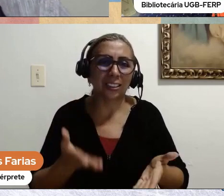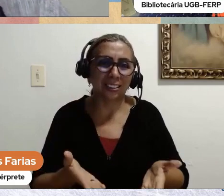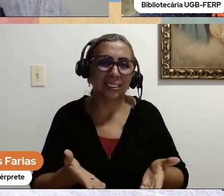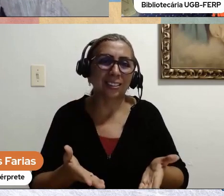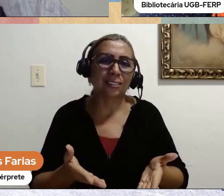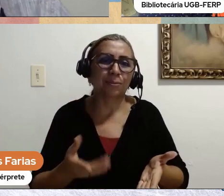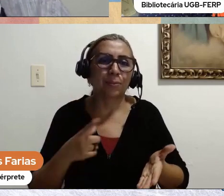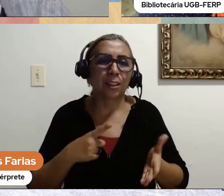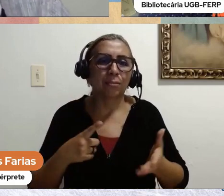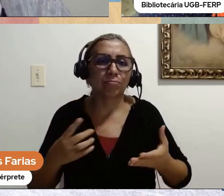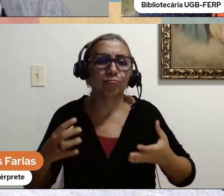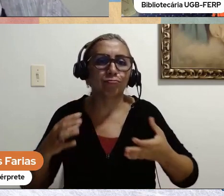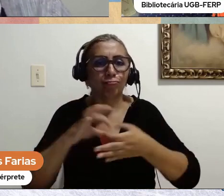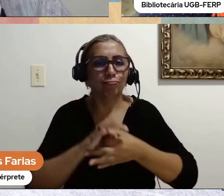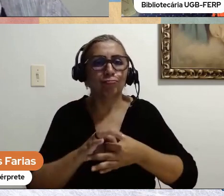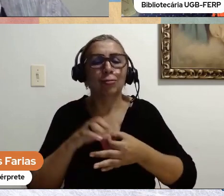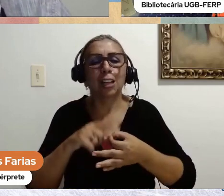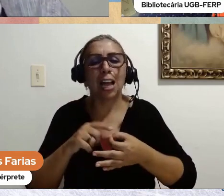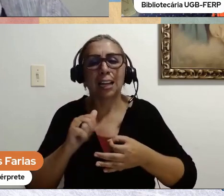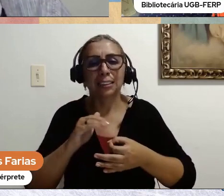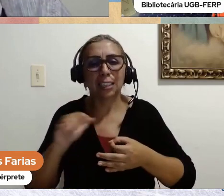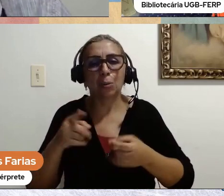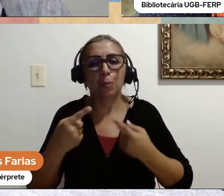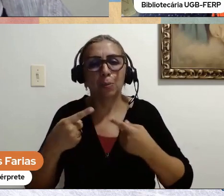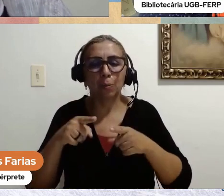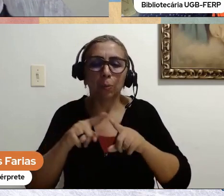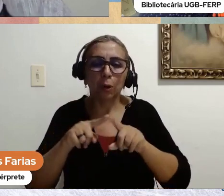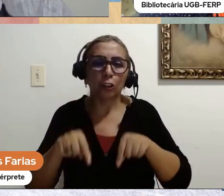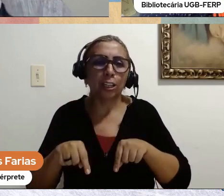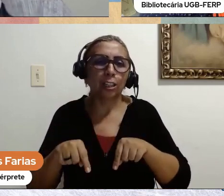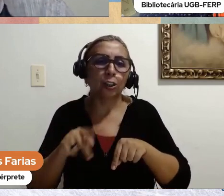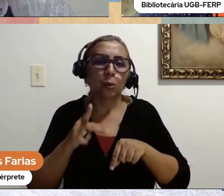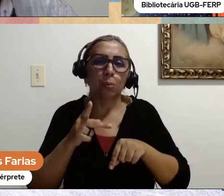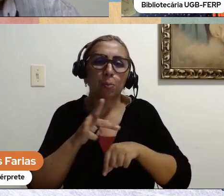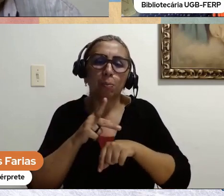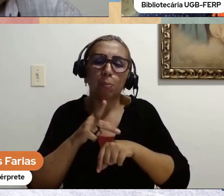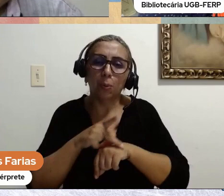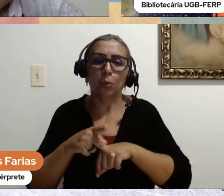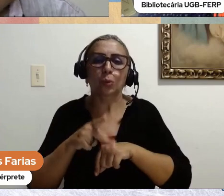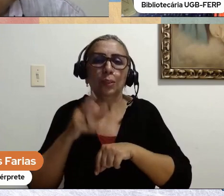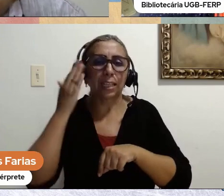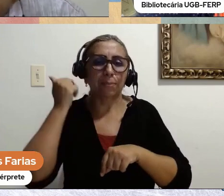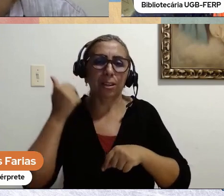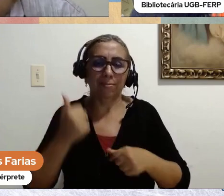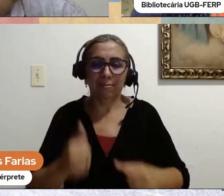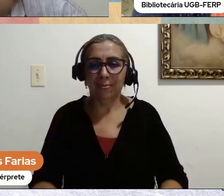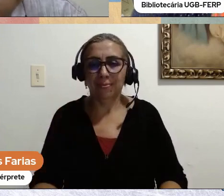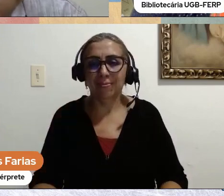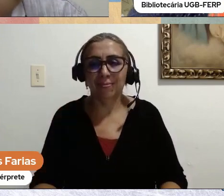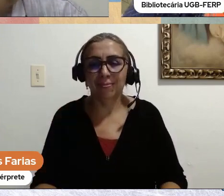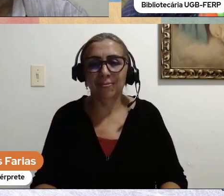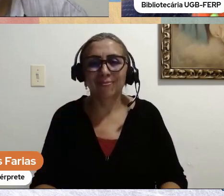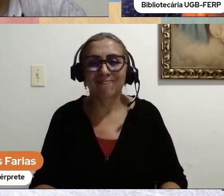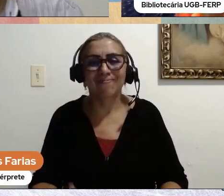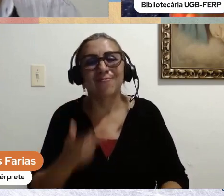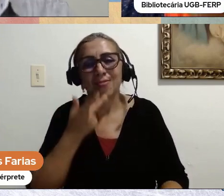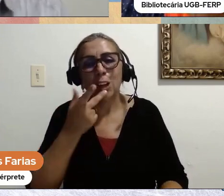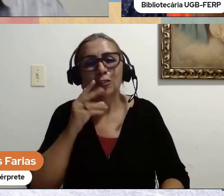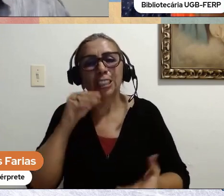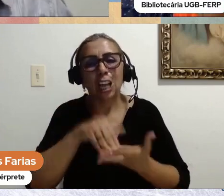é consolidar essas nossas ações aqui no projeto Plurissaberes. Suas considerações finais, colega. Ah, muito